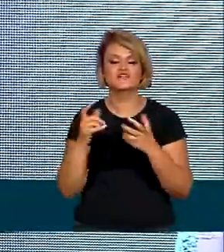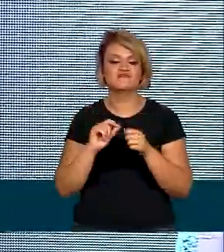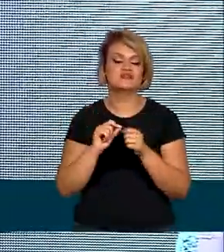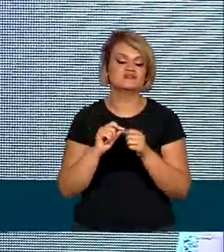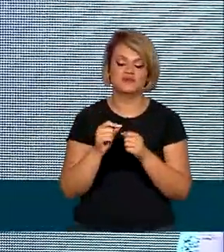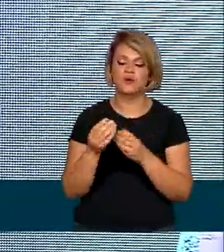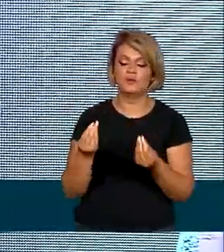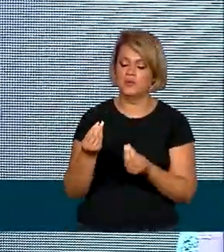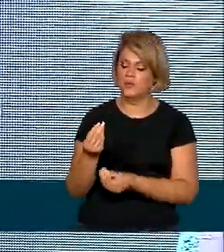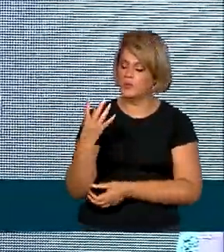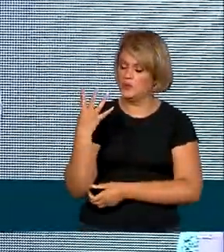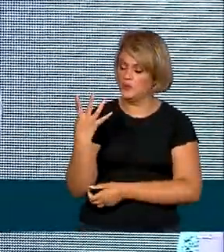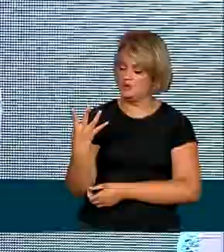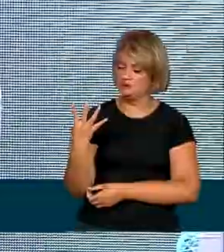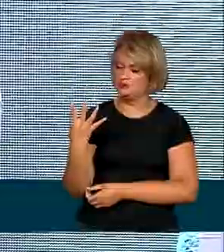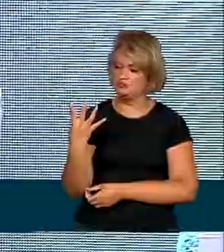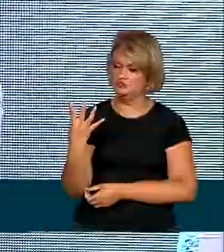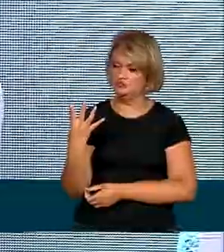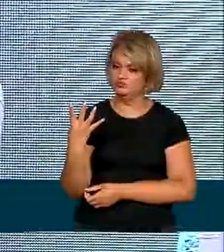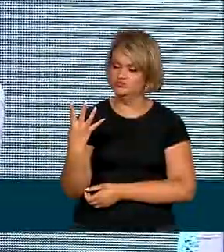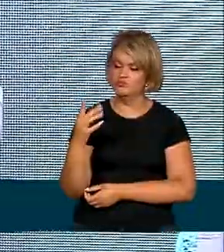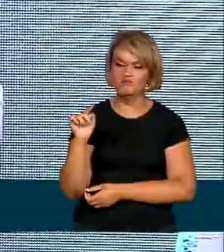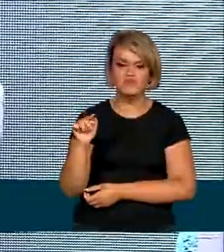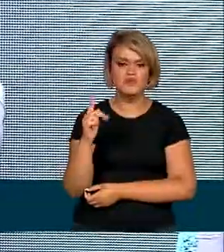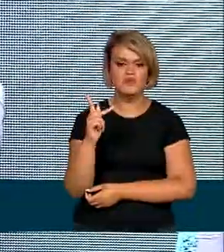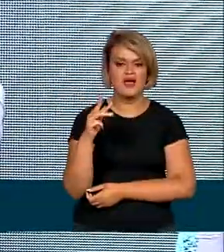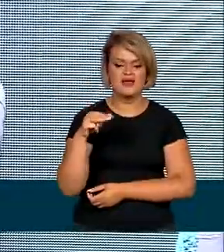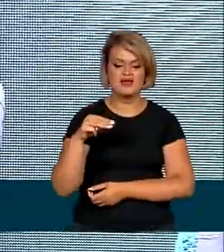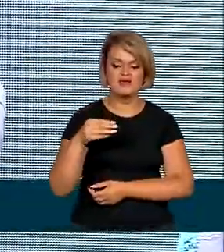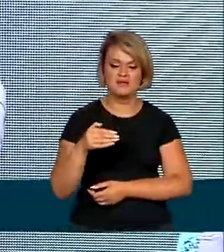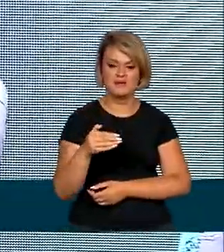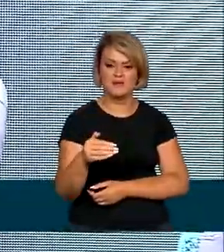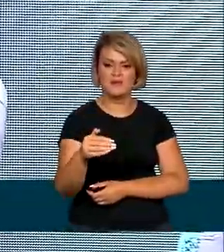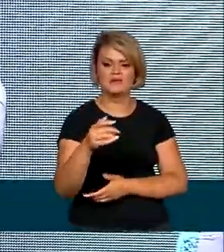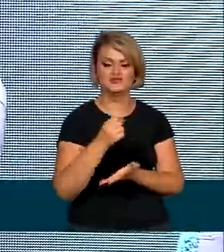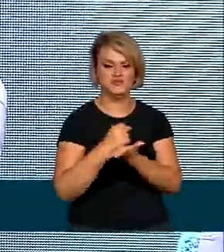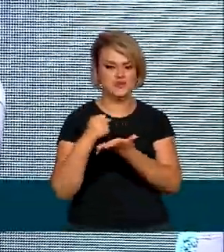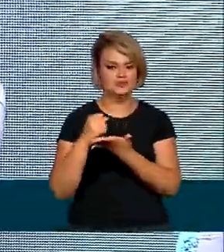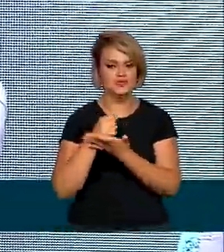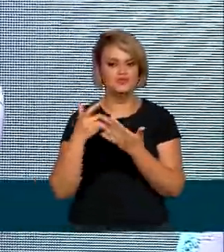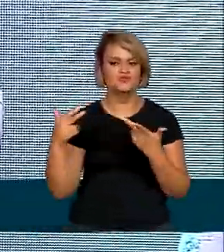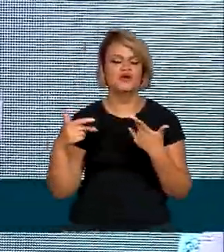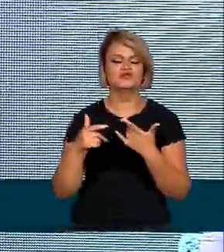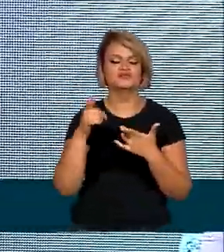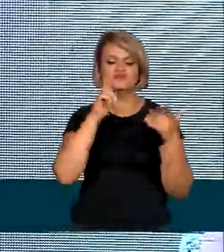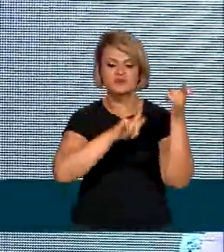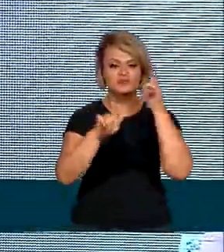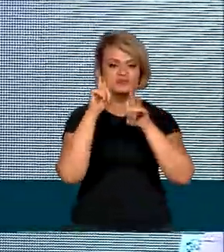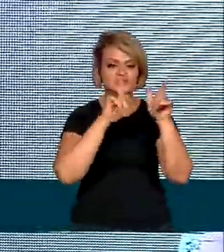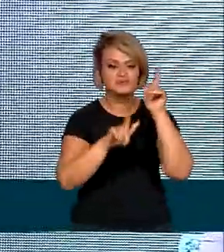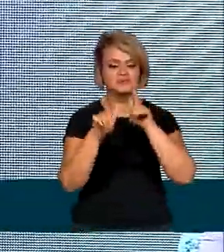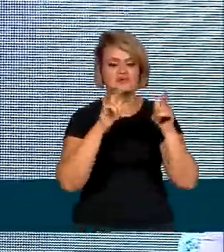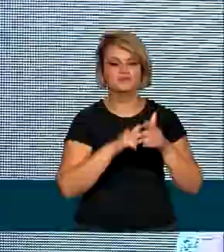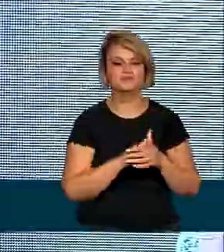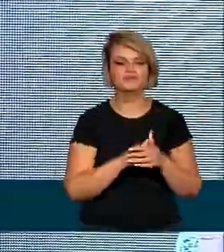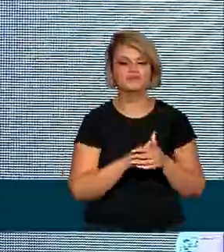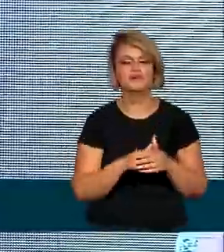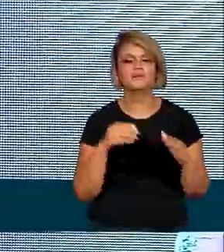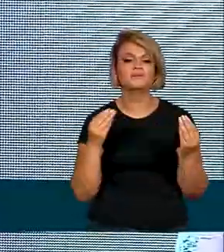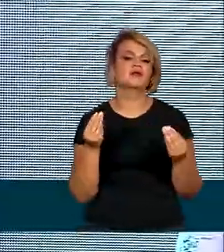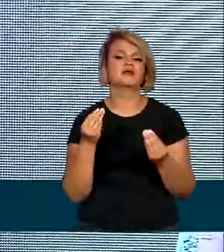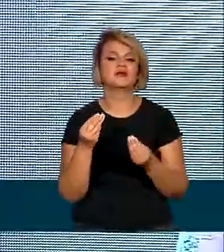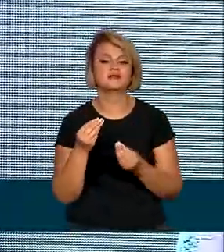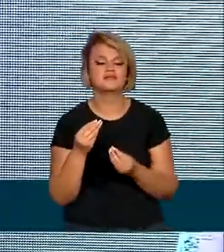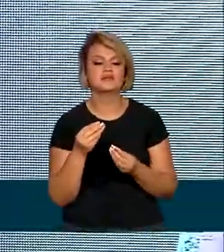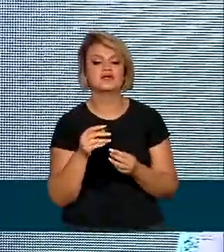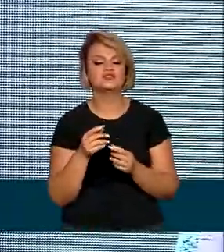4 quilômetros de contratos de concessões que estão sem alcançar suas metas para que a